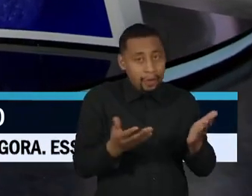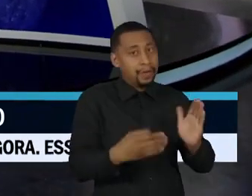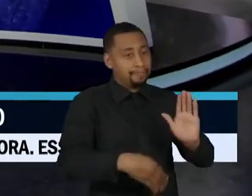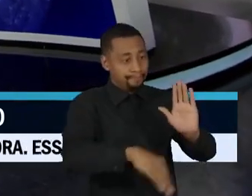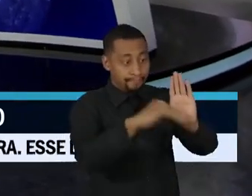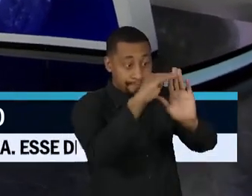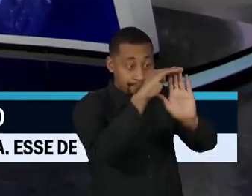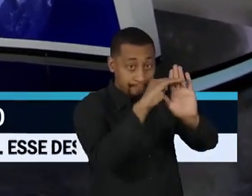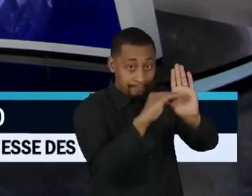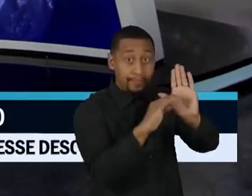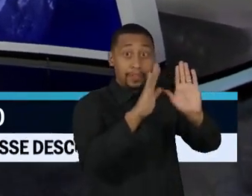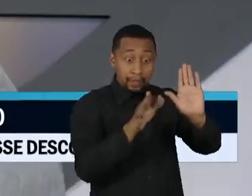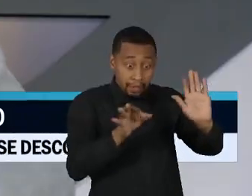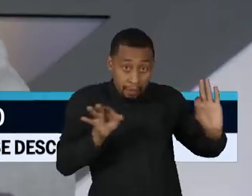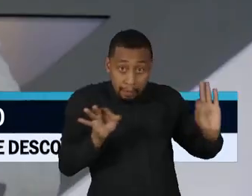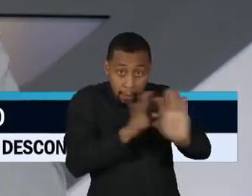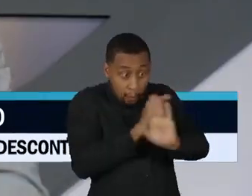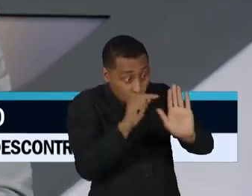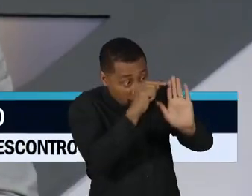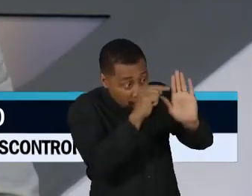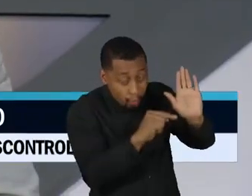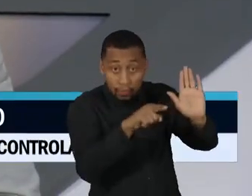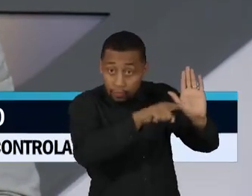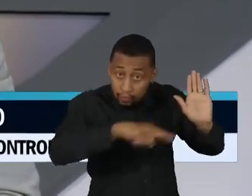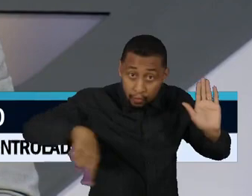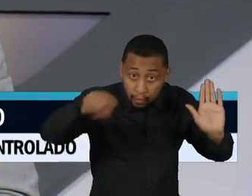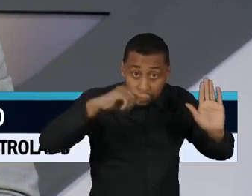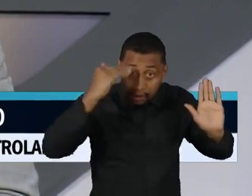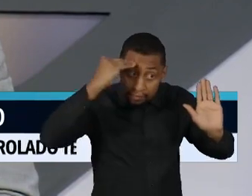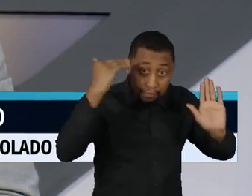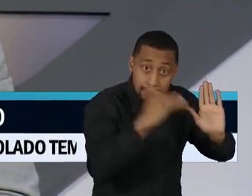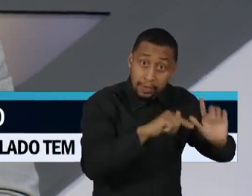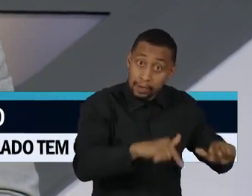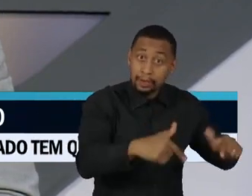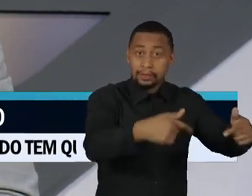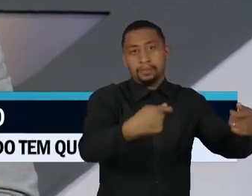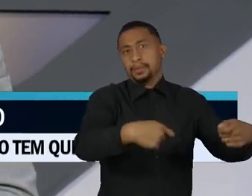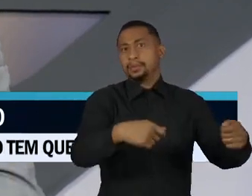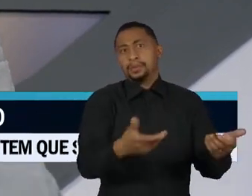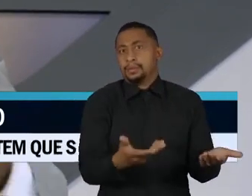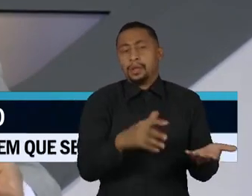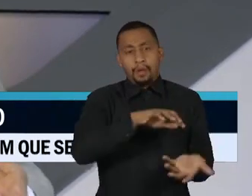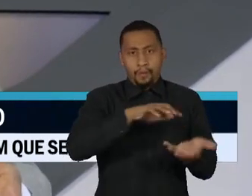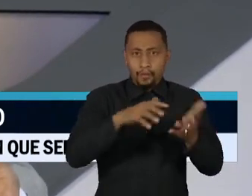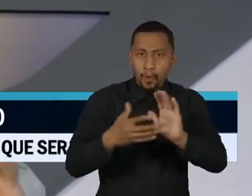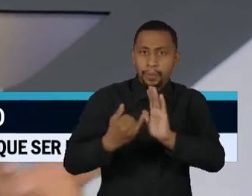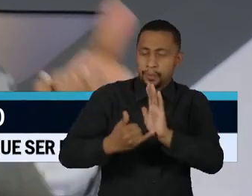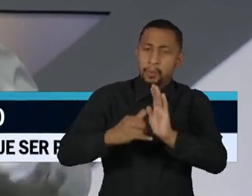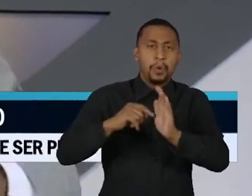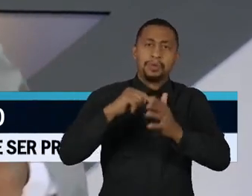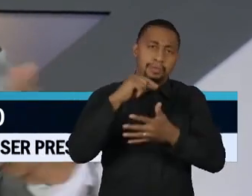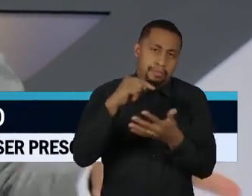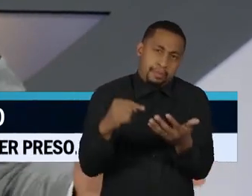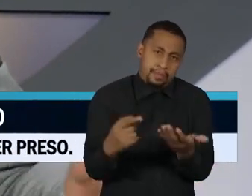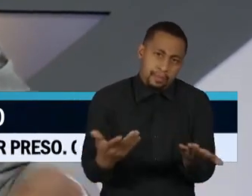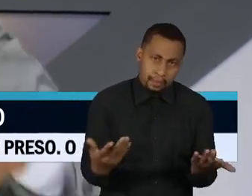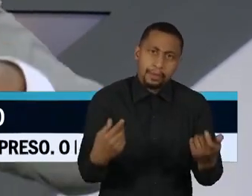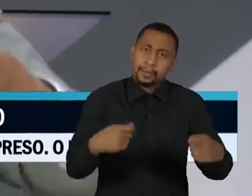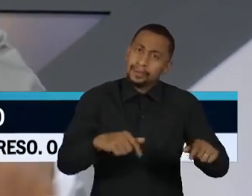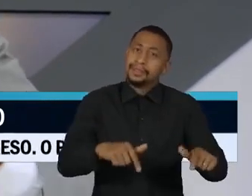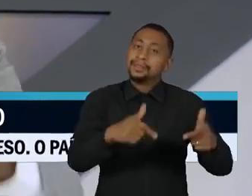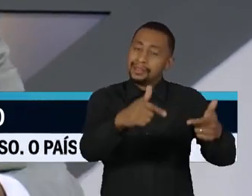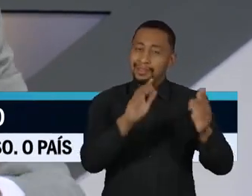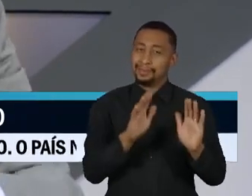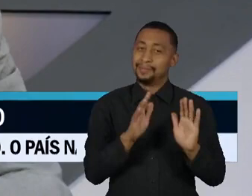a reforma tributária e nós precisamos, então, cumprir os outros fundamentos que estão estabelecidos. Então, eu acho que, a despeito de não ter